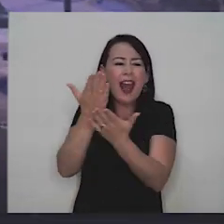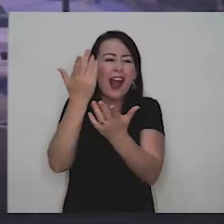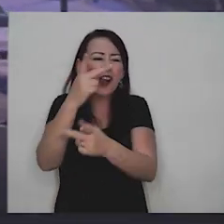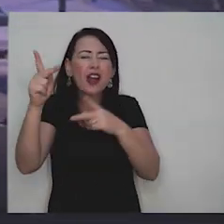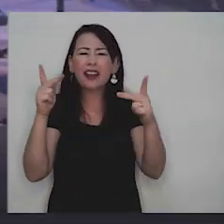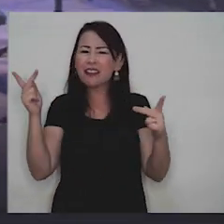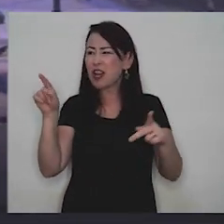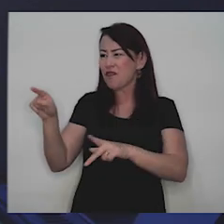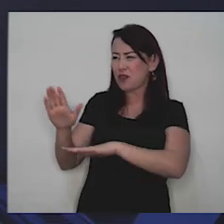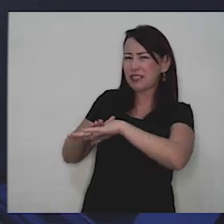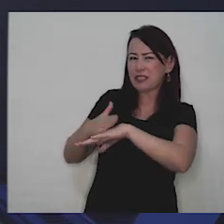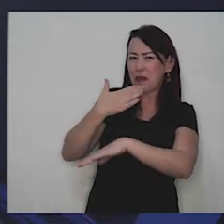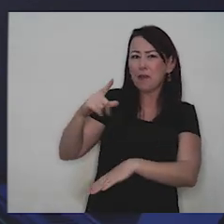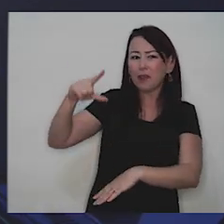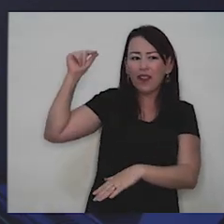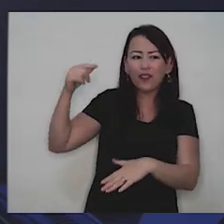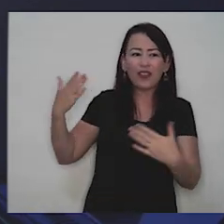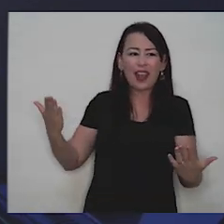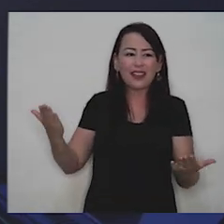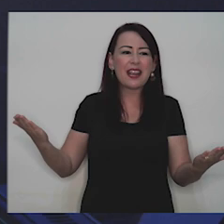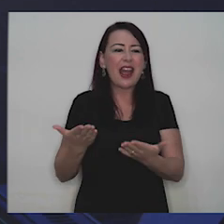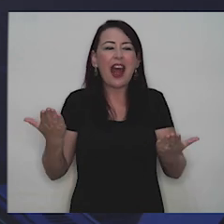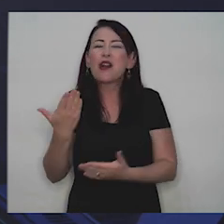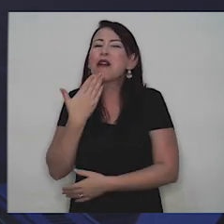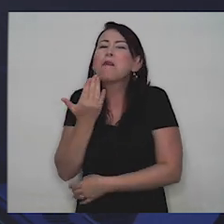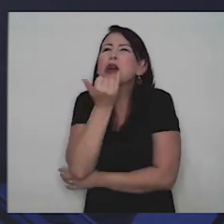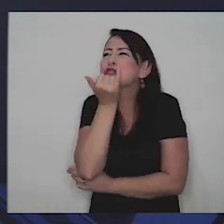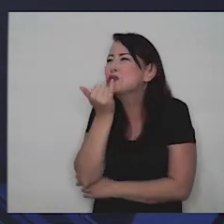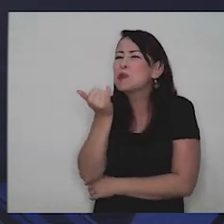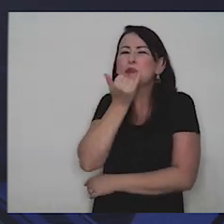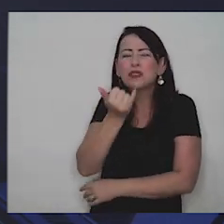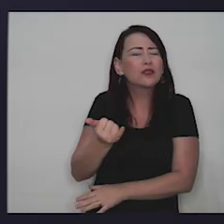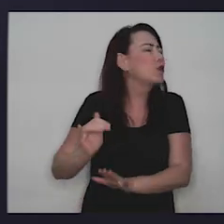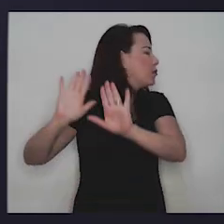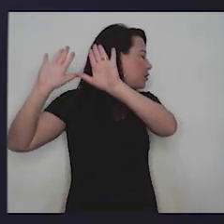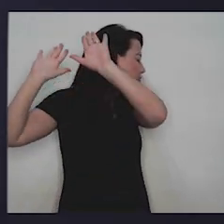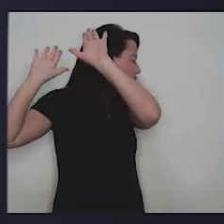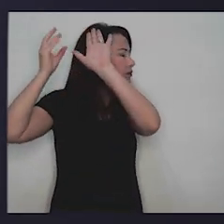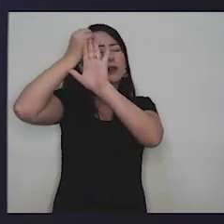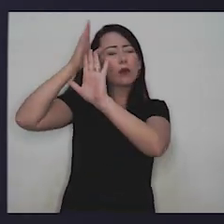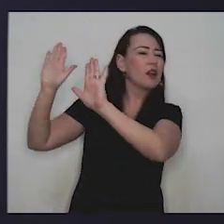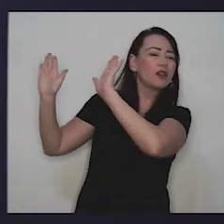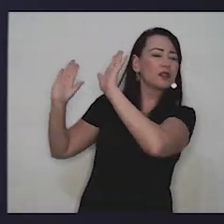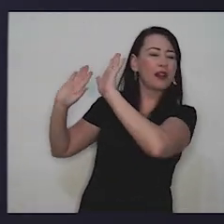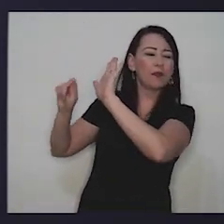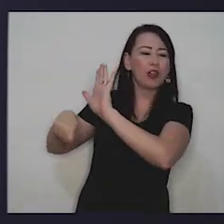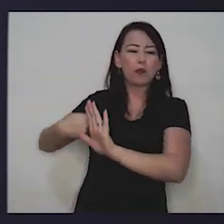como você prefere. Eu não quero desculpas, hoje eu vou